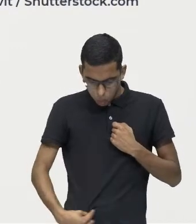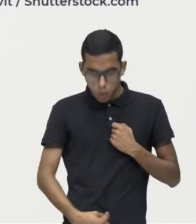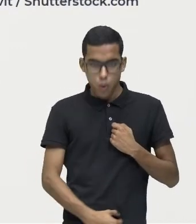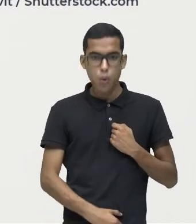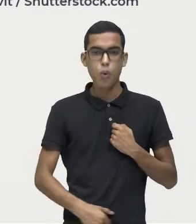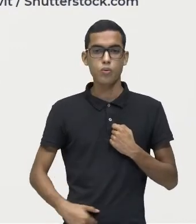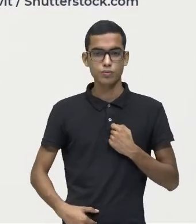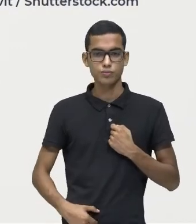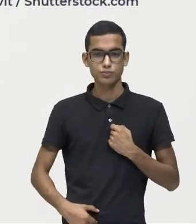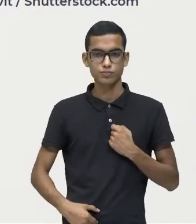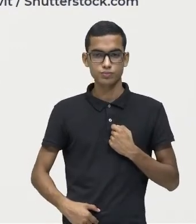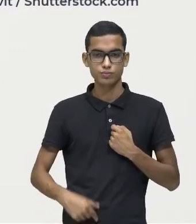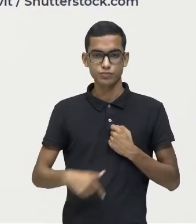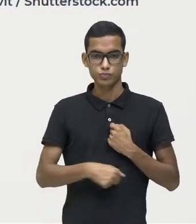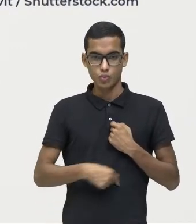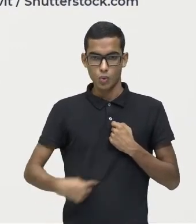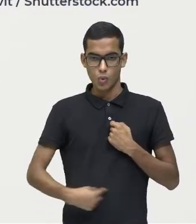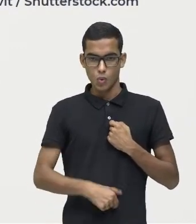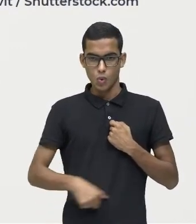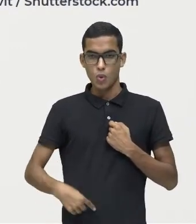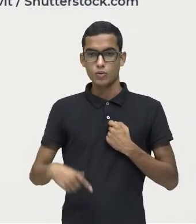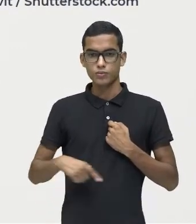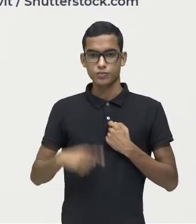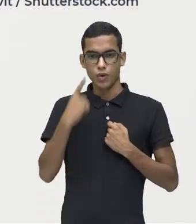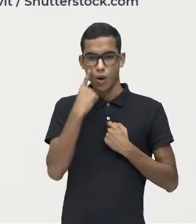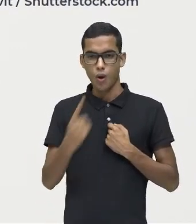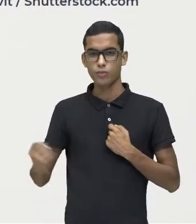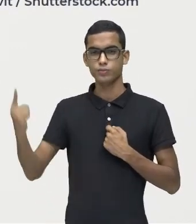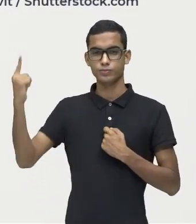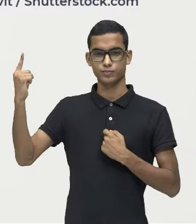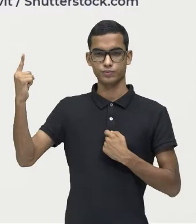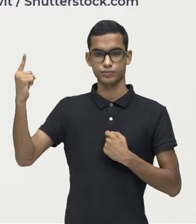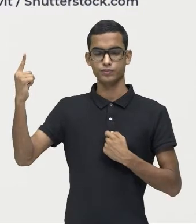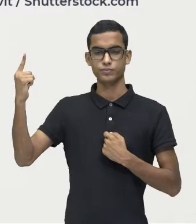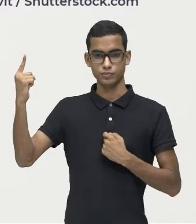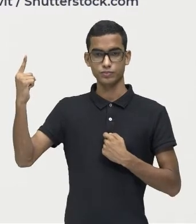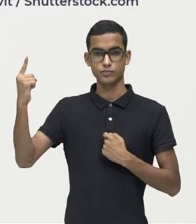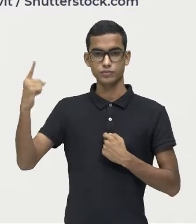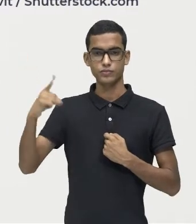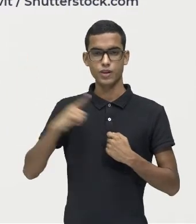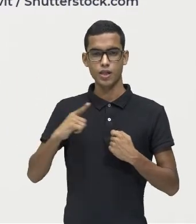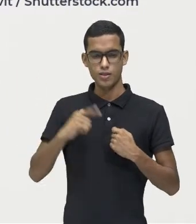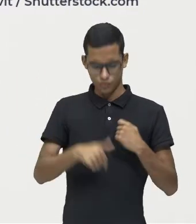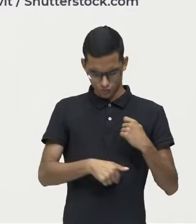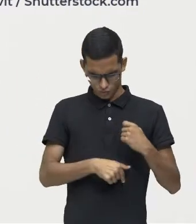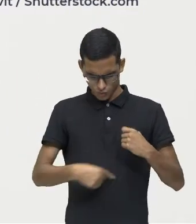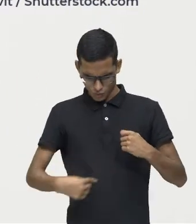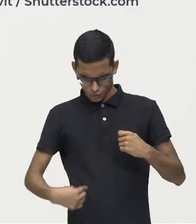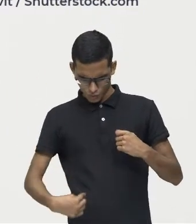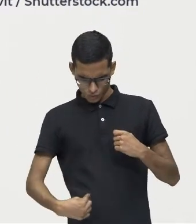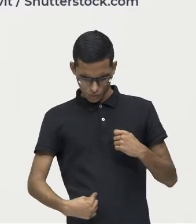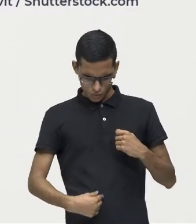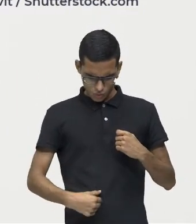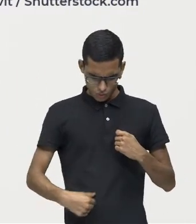meu intestino delgado, nessa região aqui que parece que tem um monte de dobrinha e nela